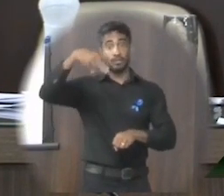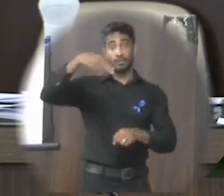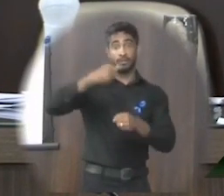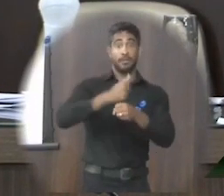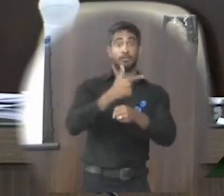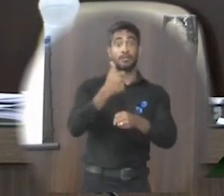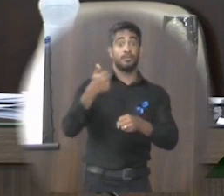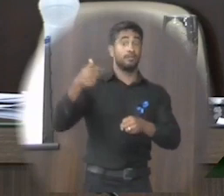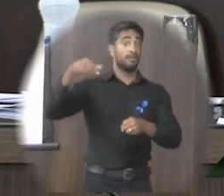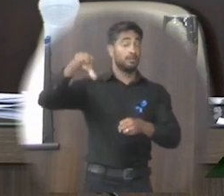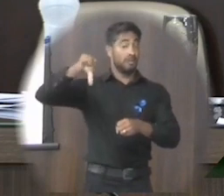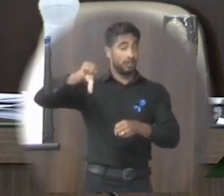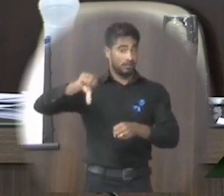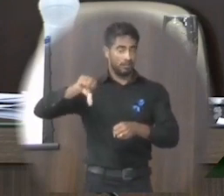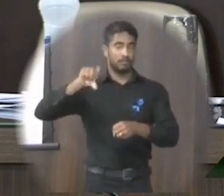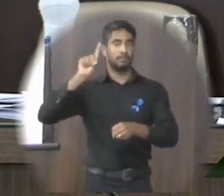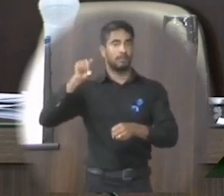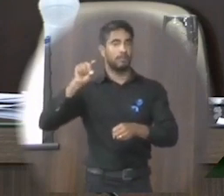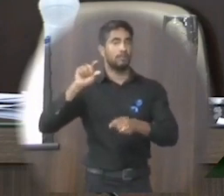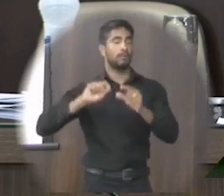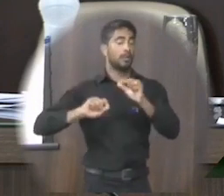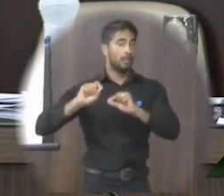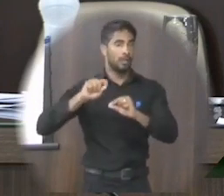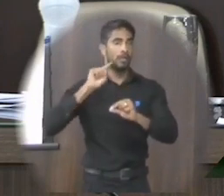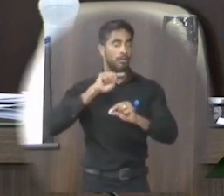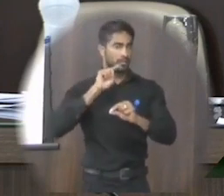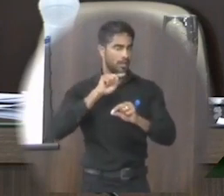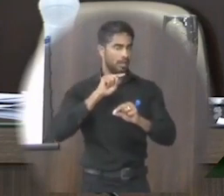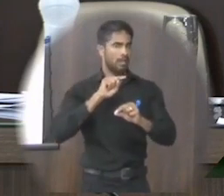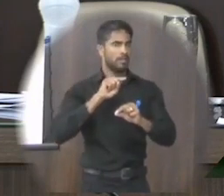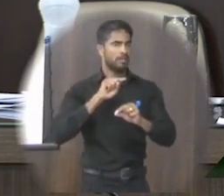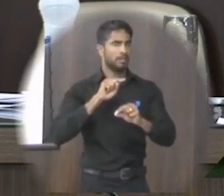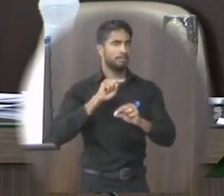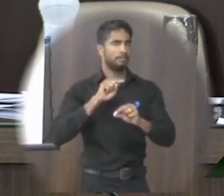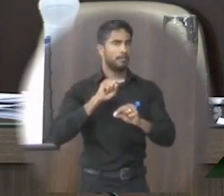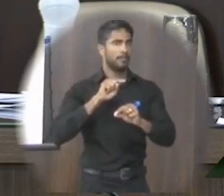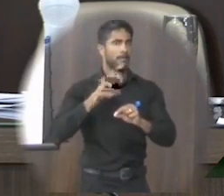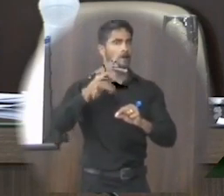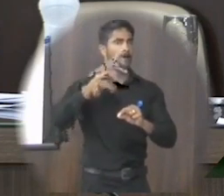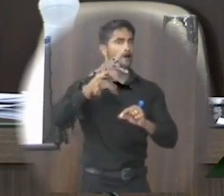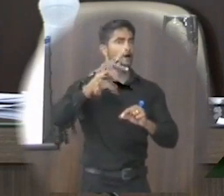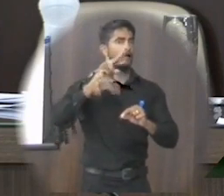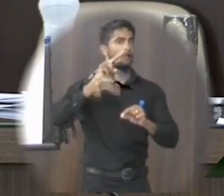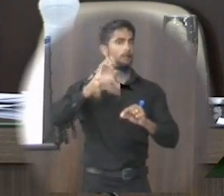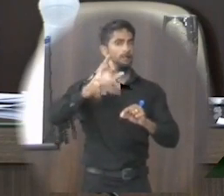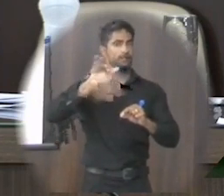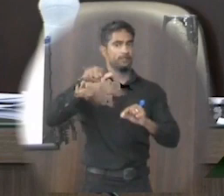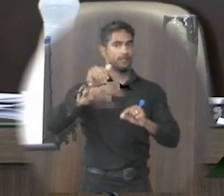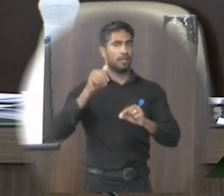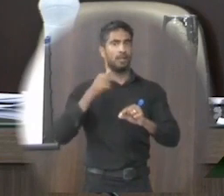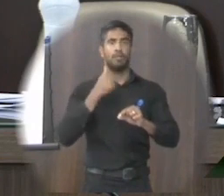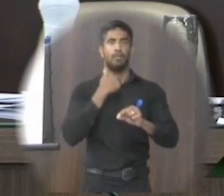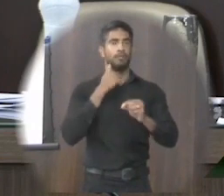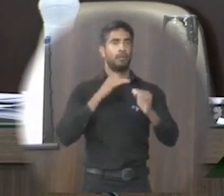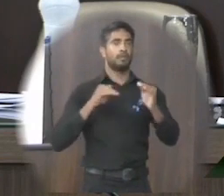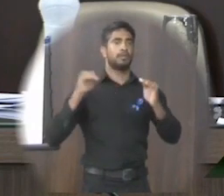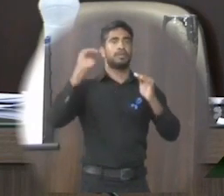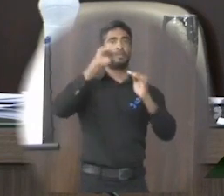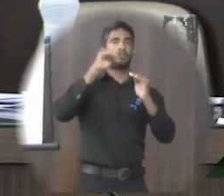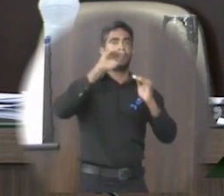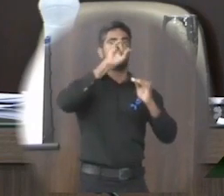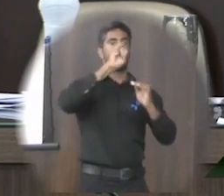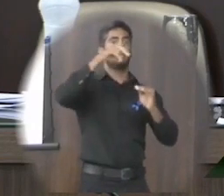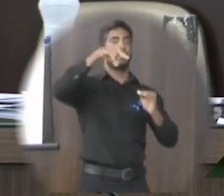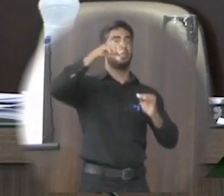levando em consideração que as situações cobertas pelo Previjan não poderão mais exceder o teto do INSS.